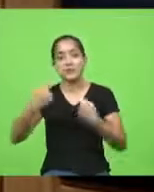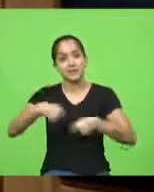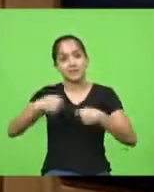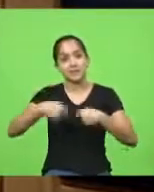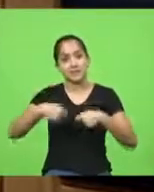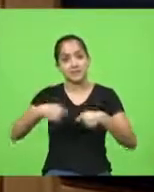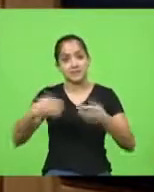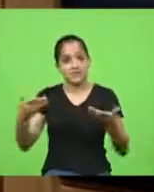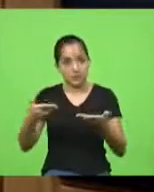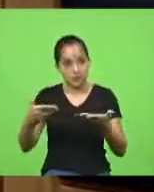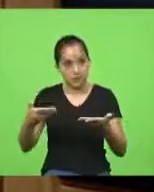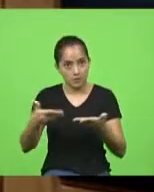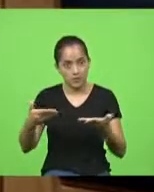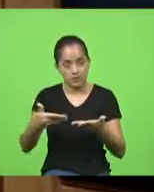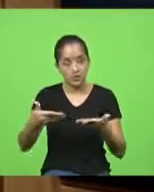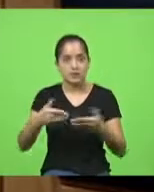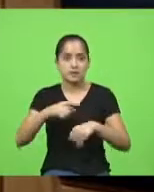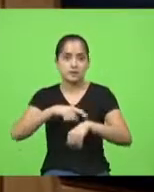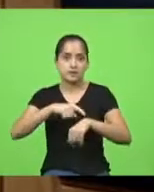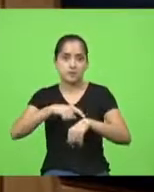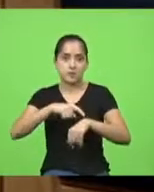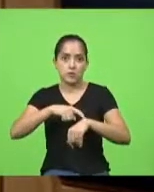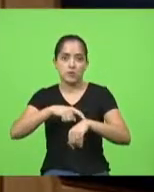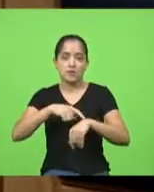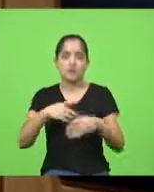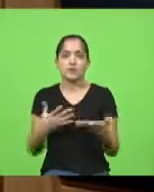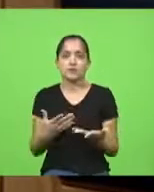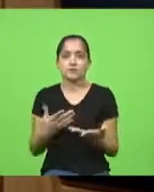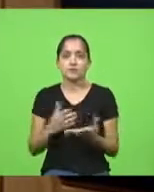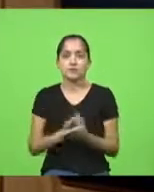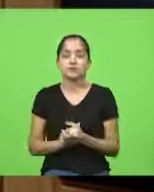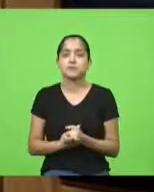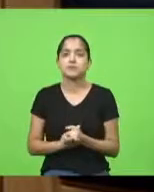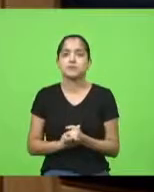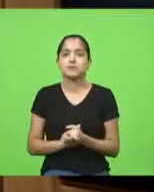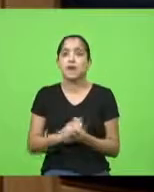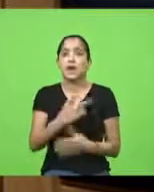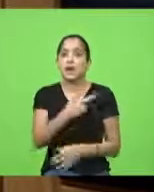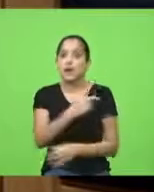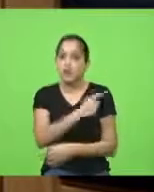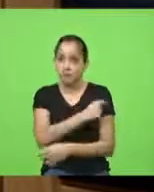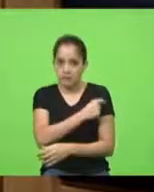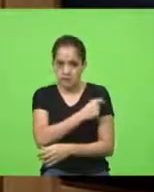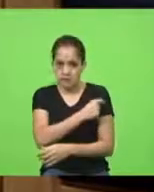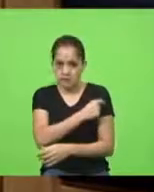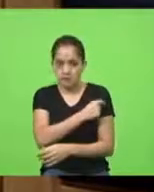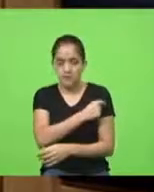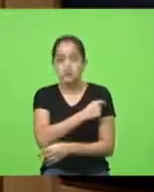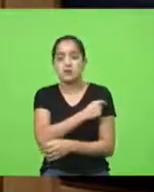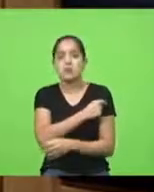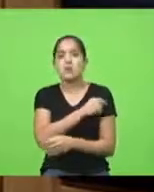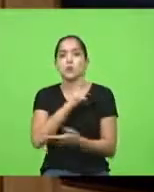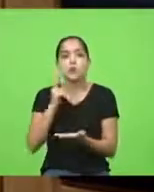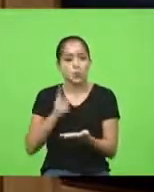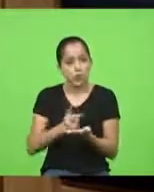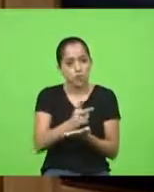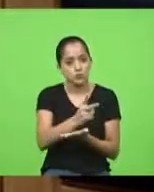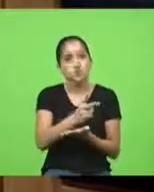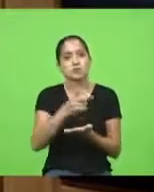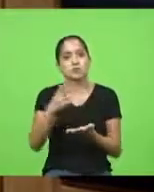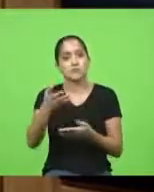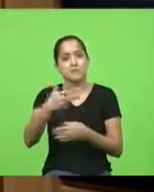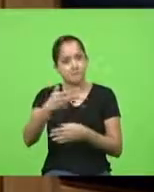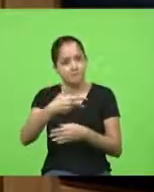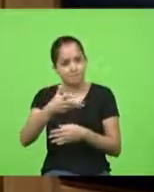necessidades atuais para o combate à pandemia. Que a vacinação continue seja mais rápido. A